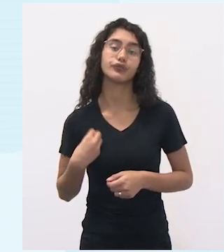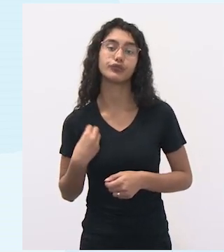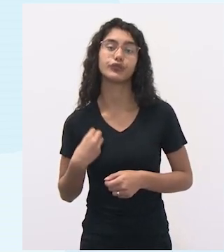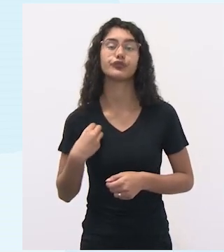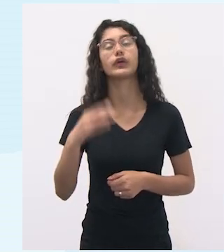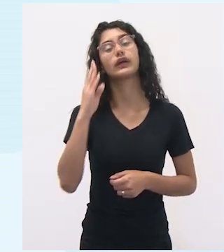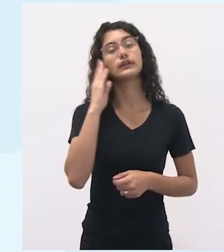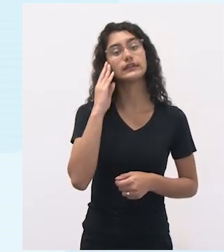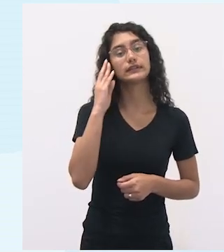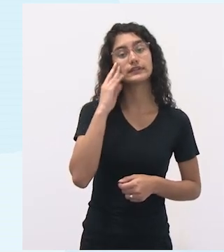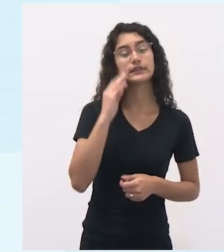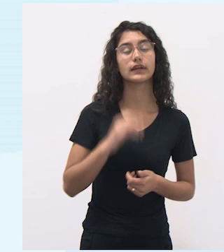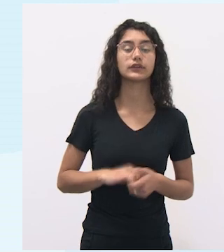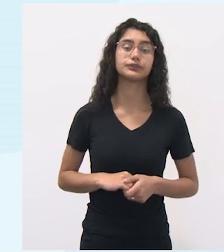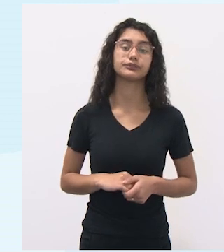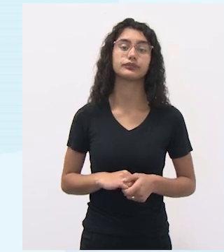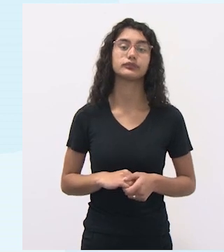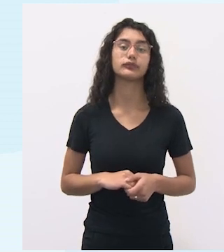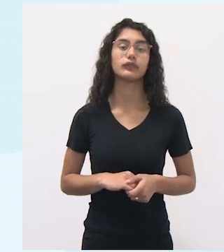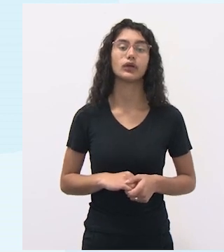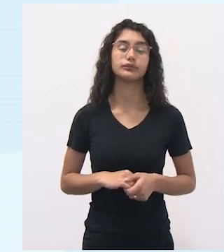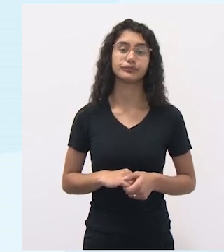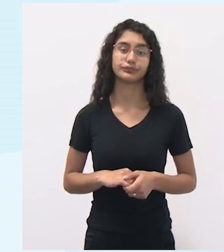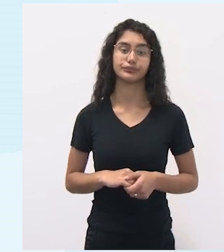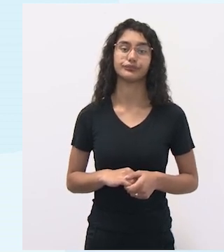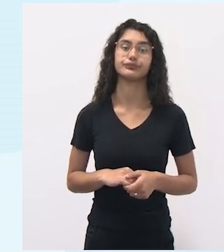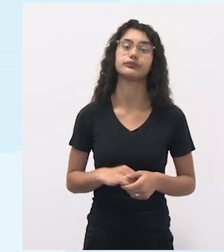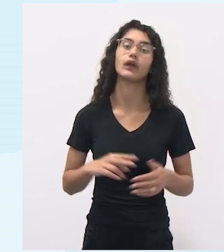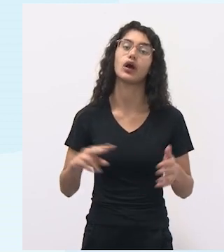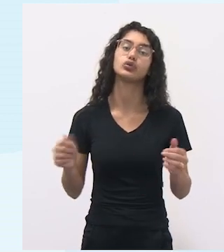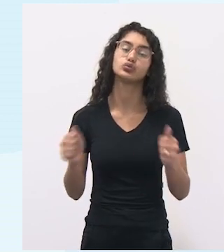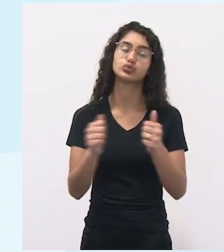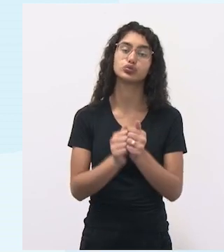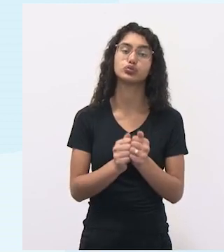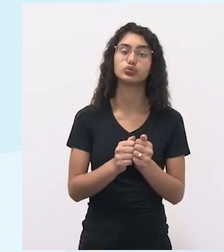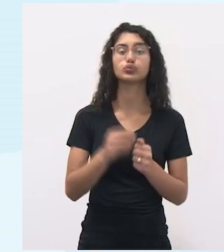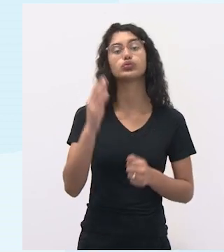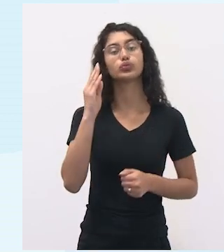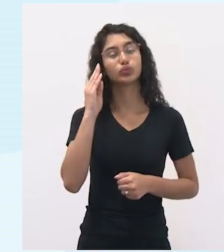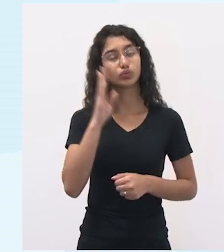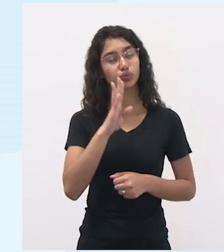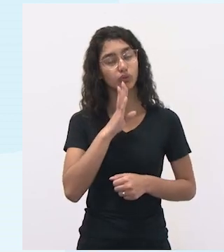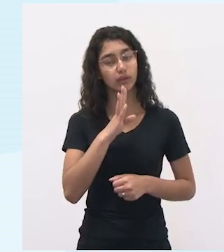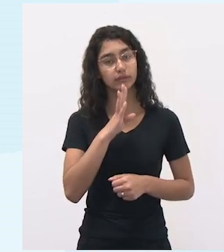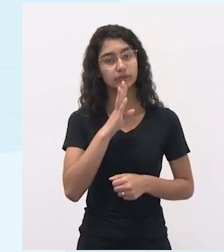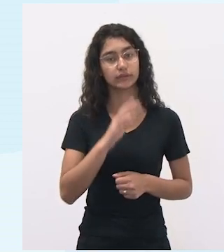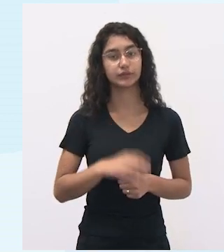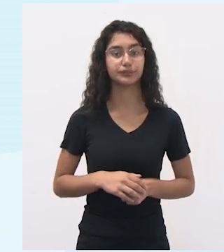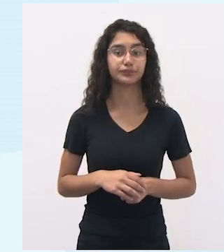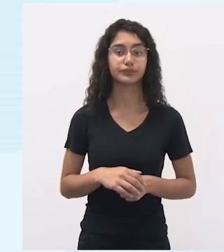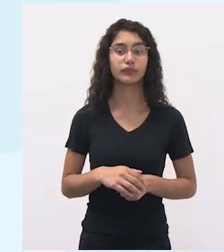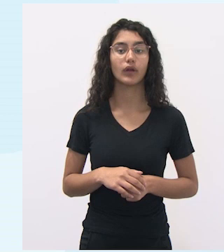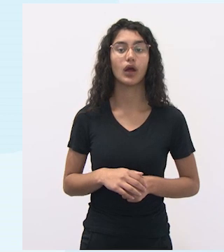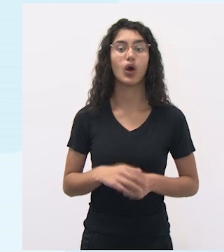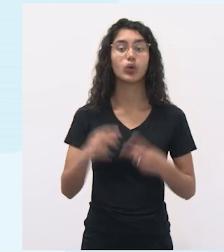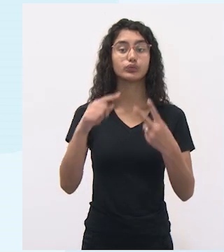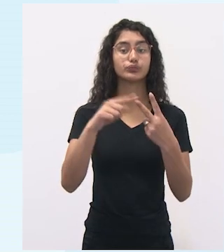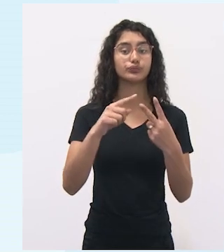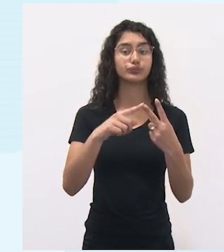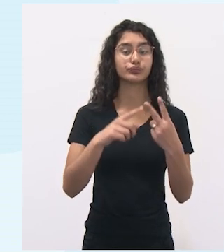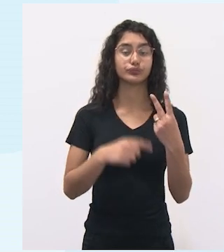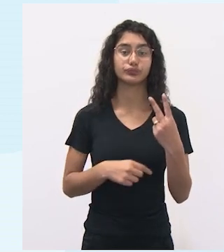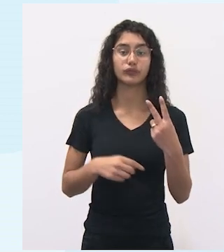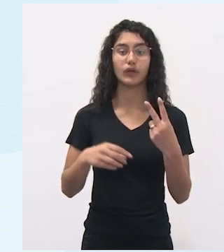saber fazer. O domínio cognitivo está ligado com conhecer. Ele traz também para a gente o domínio afetivo. O